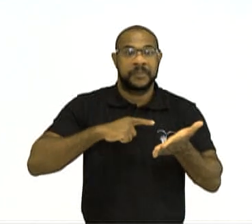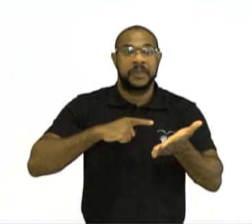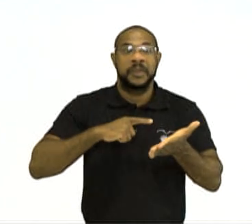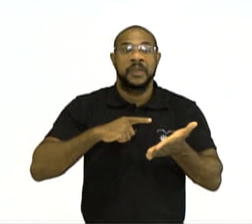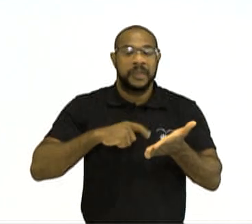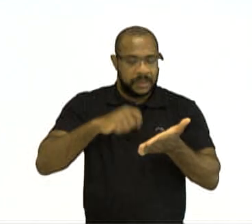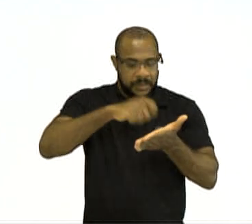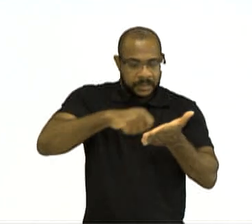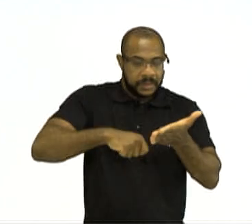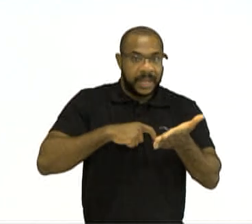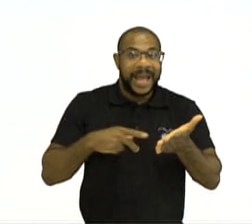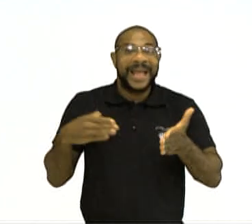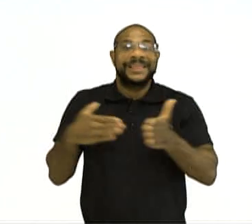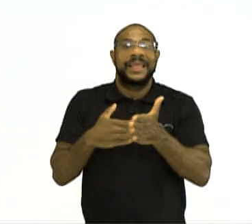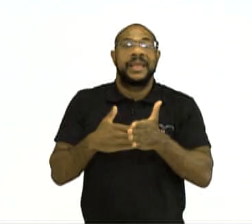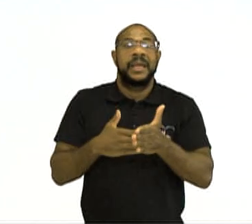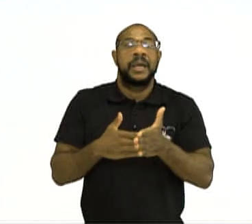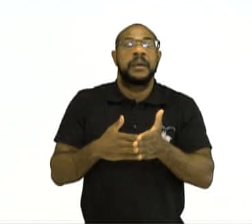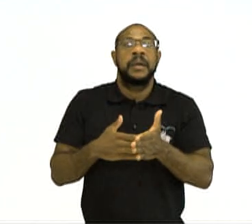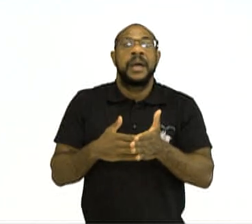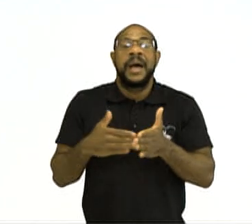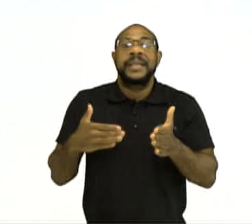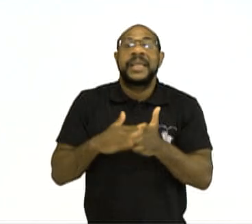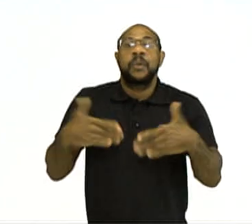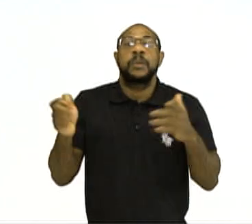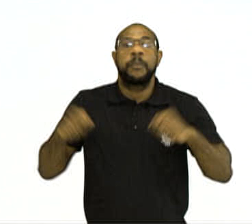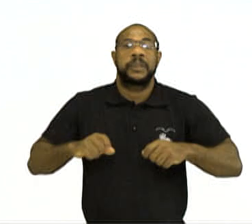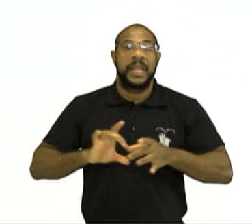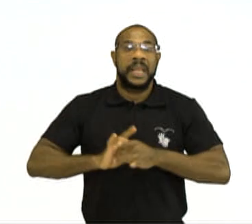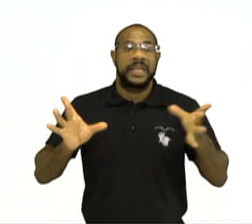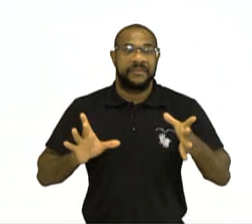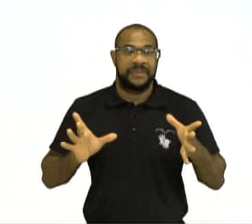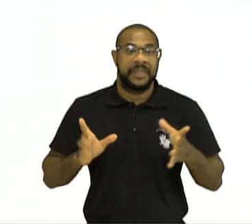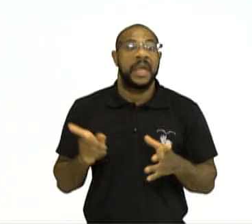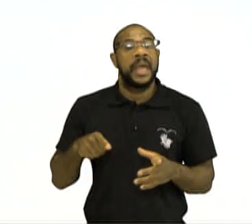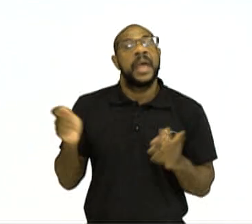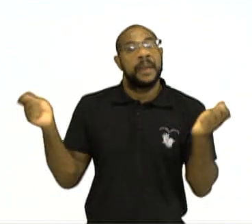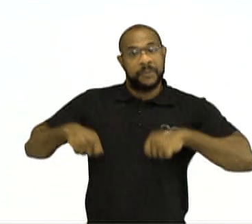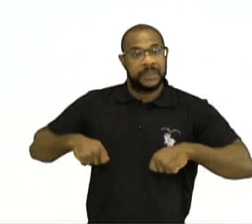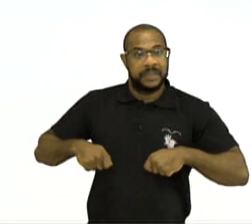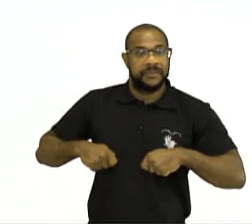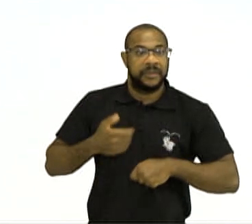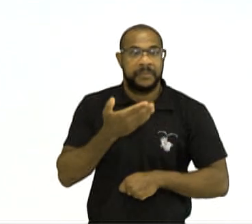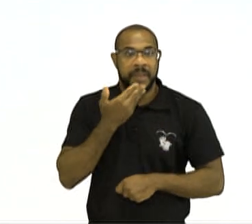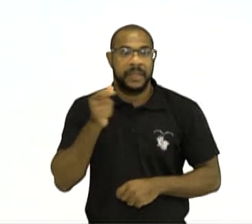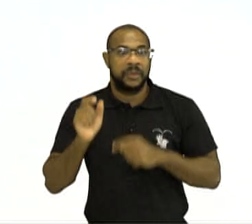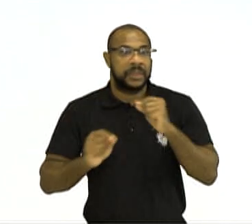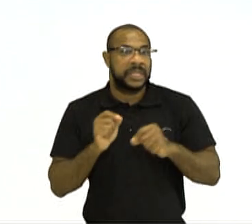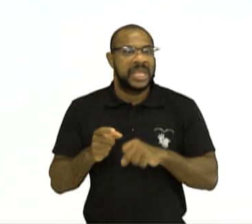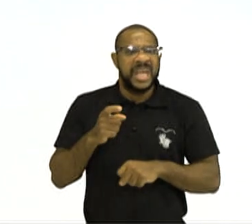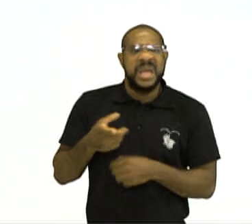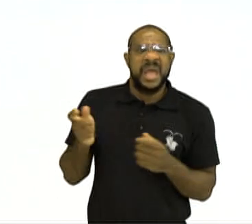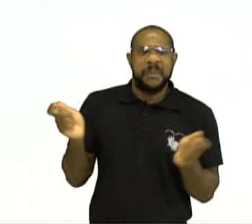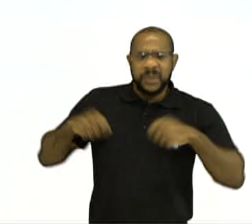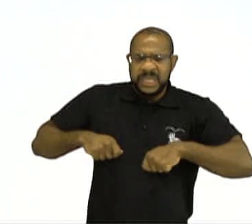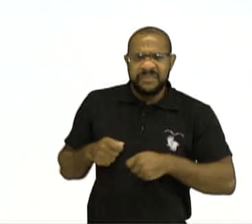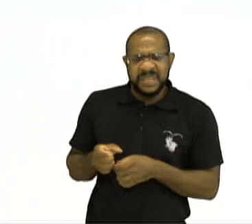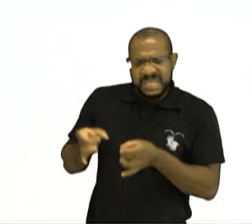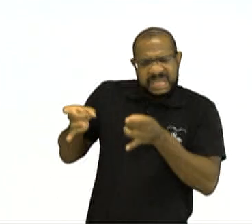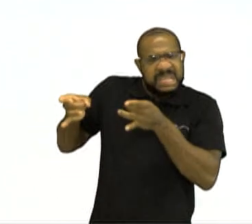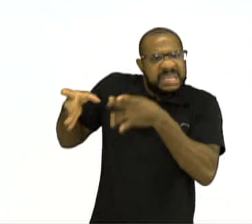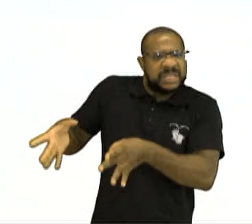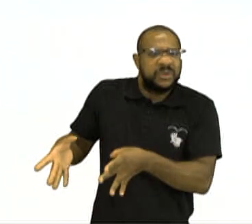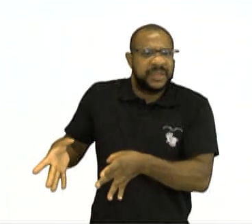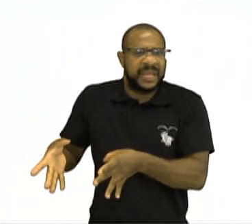se pode ser livre. Ou seja, é possível ignorar que se vive em uma sociedade e assim fazermos tudo o